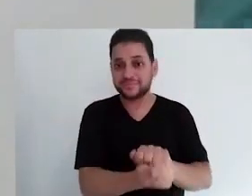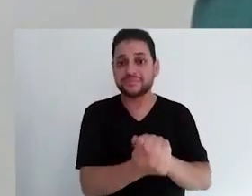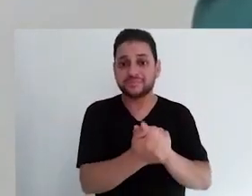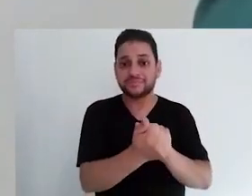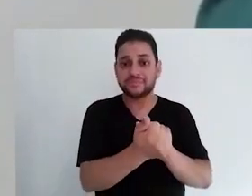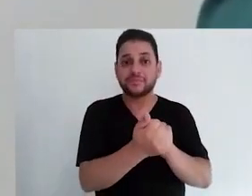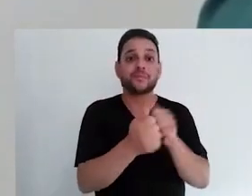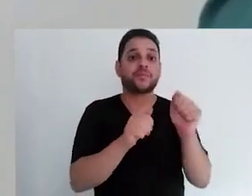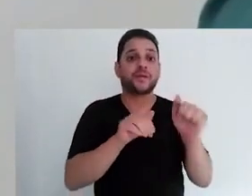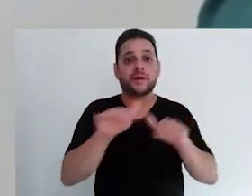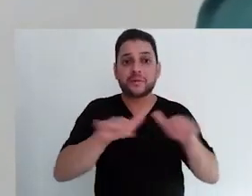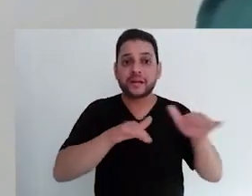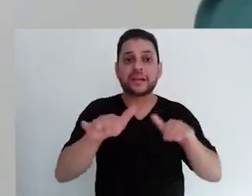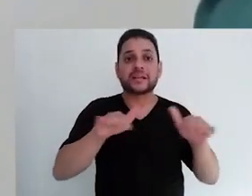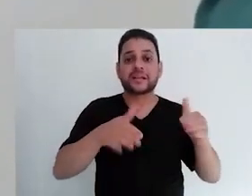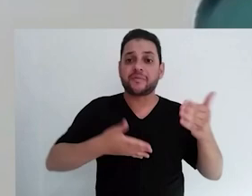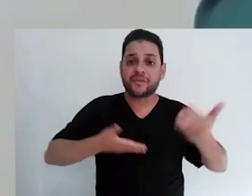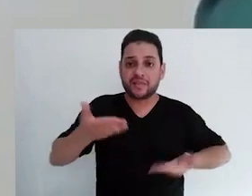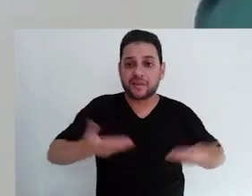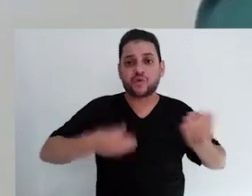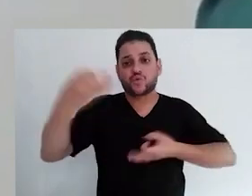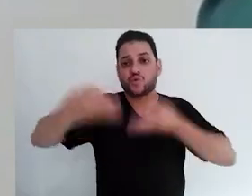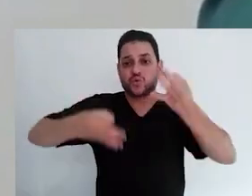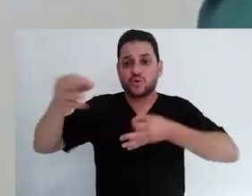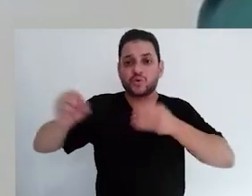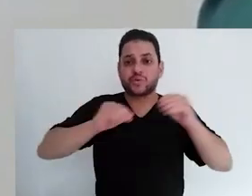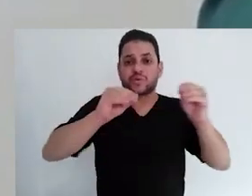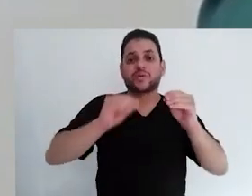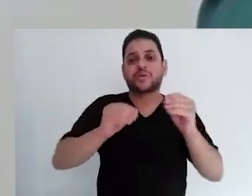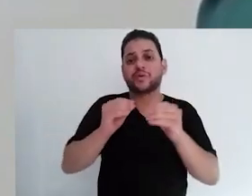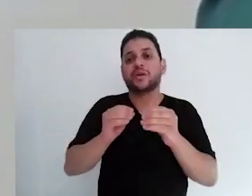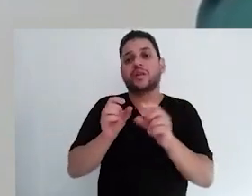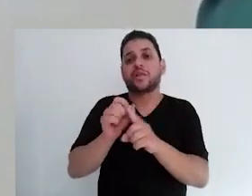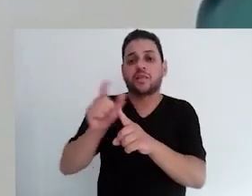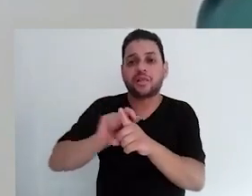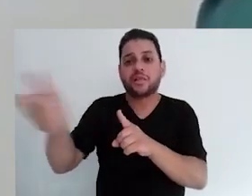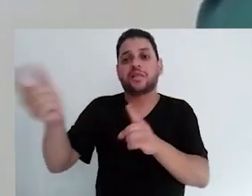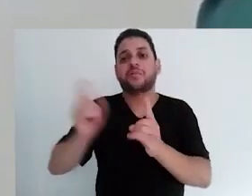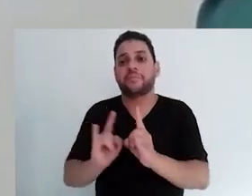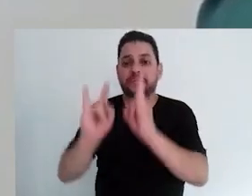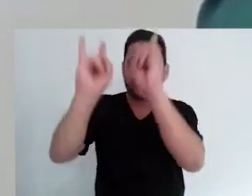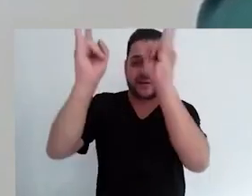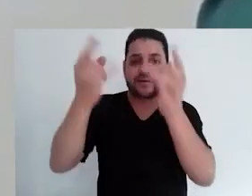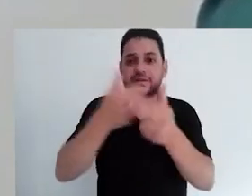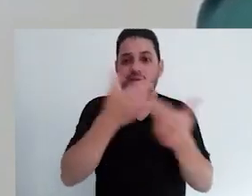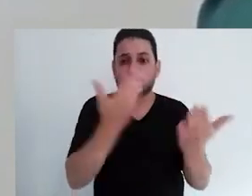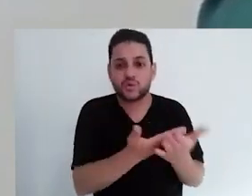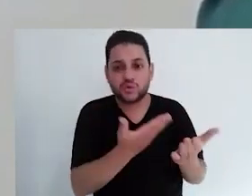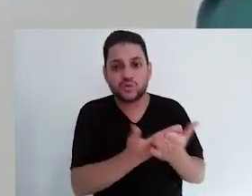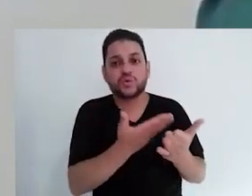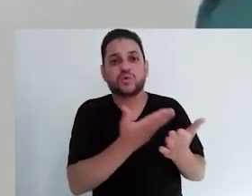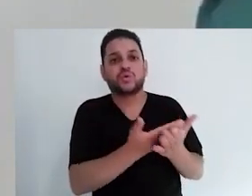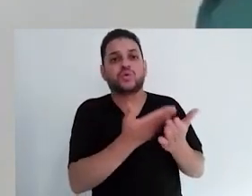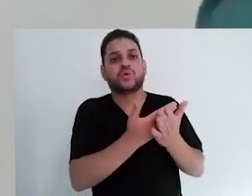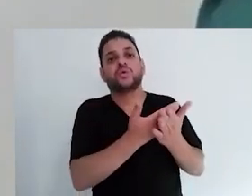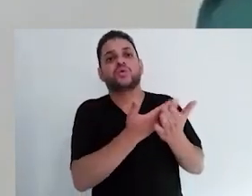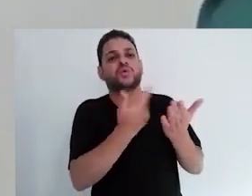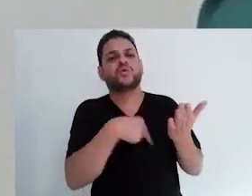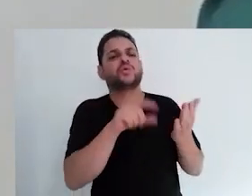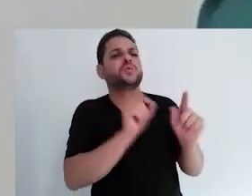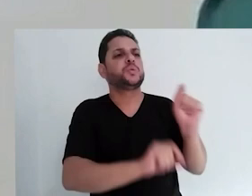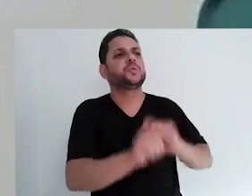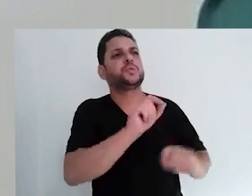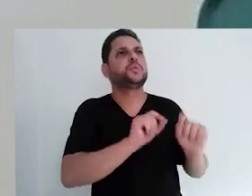Movimentação de servidores, movimentação de juízes, aluguel de prédio, devolução de aluguel de prédio, estudos de impacto do que vai